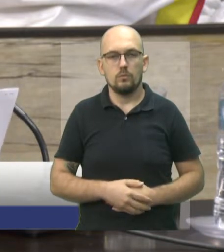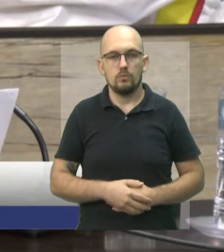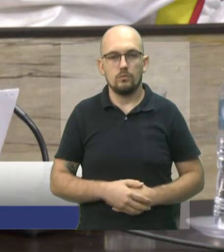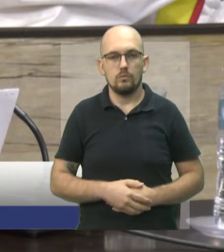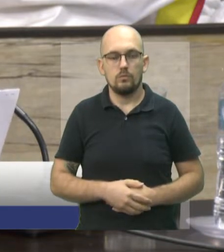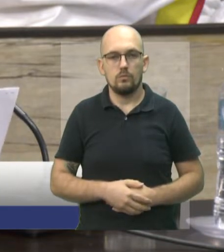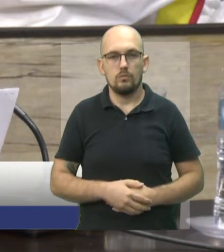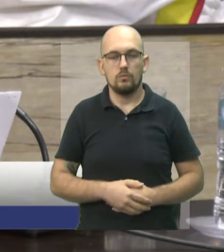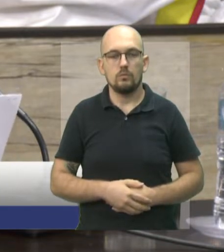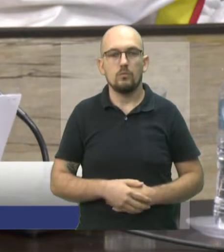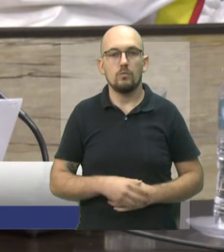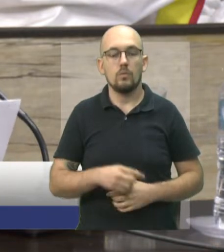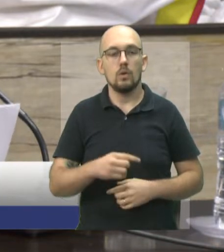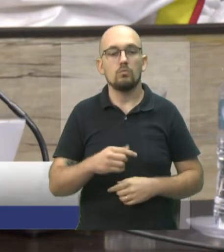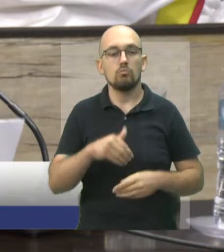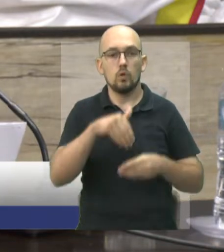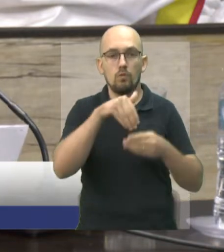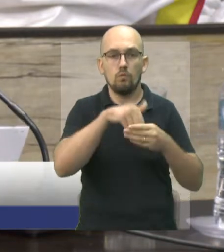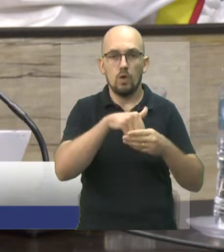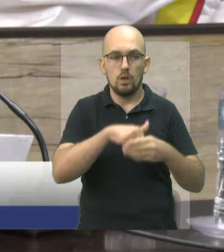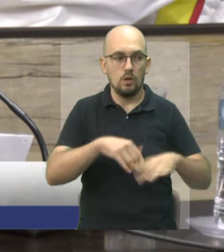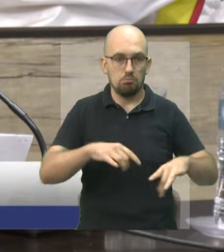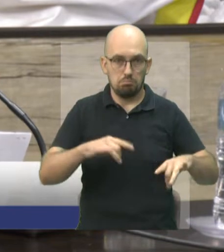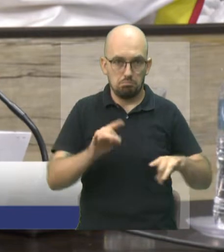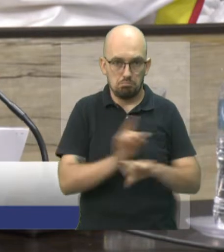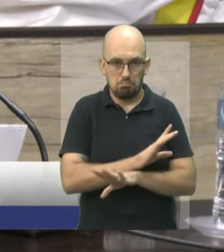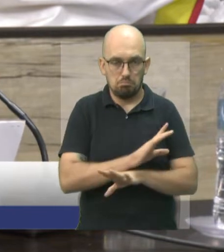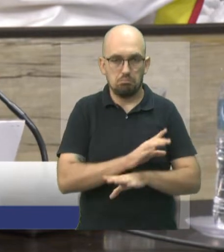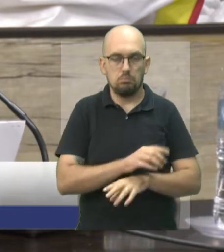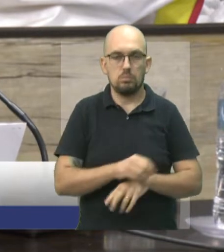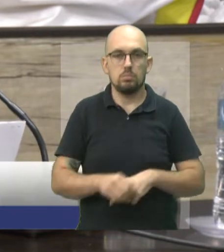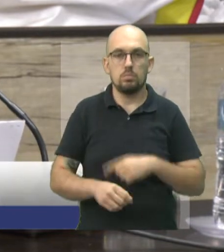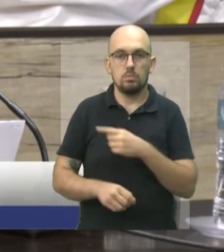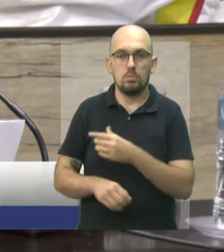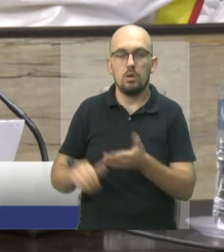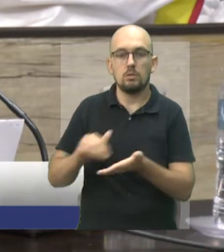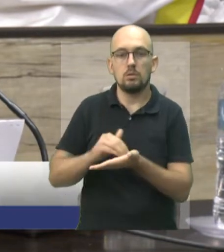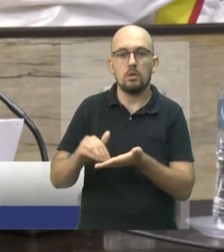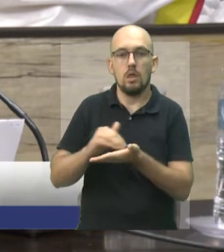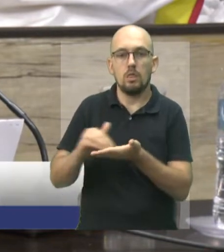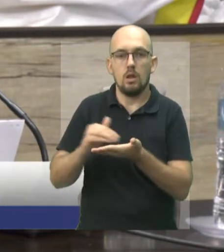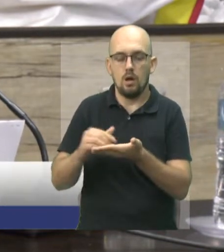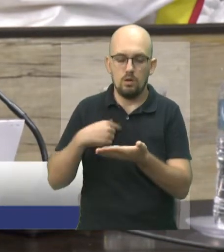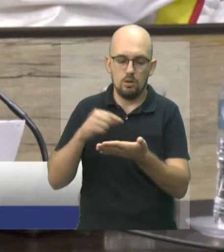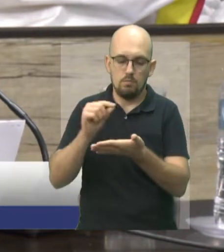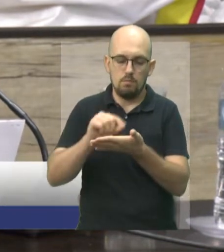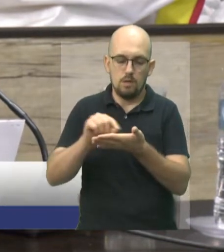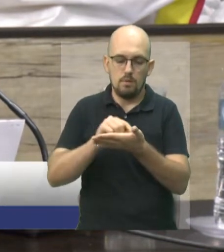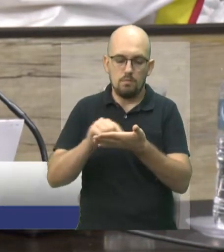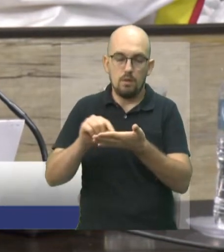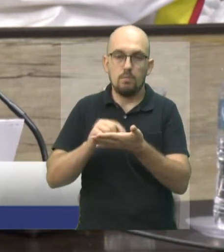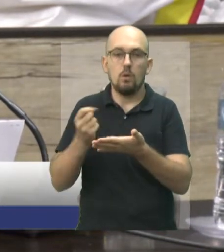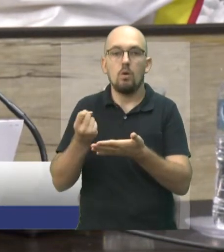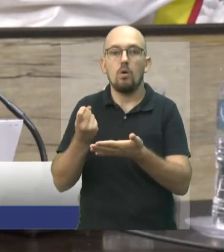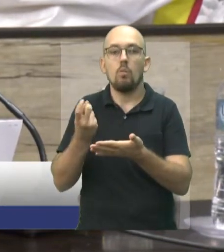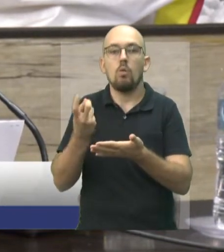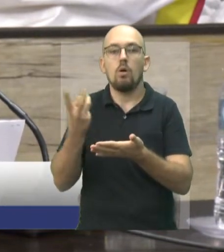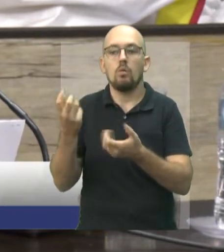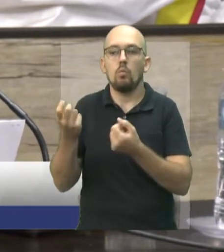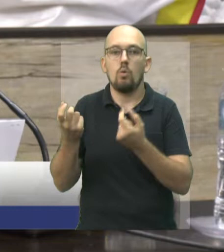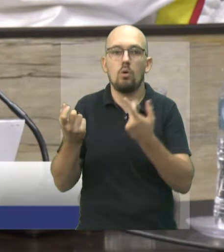Procedida a votação, o senhor secretário fará a contagem dos votos e me informará o